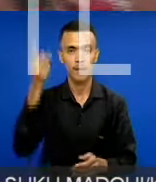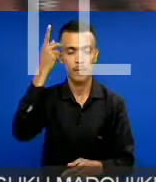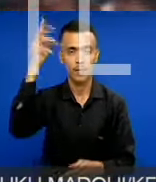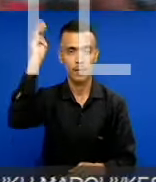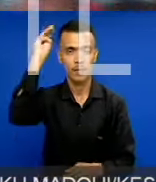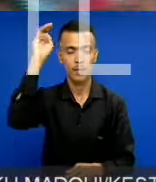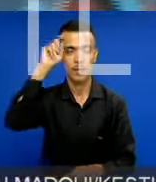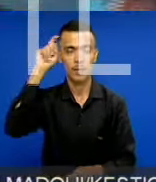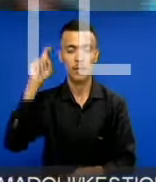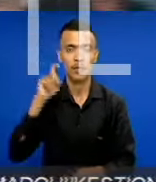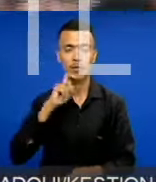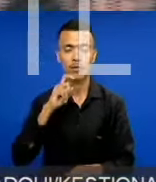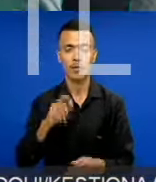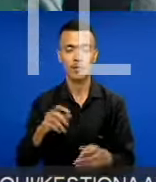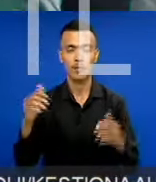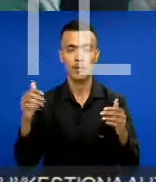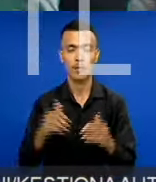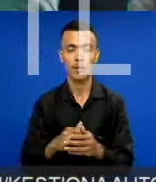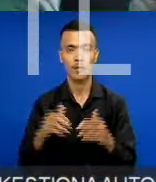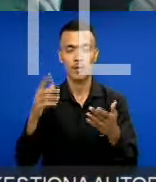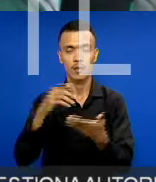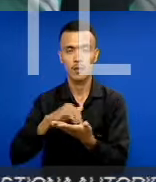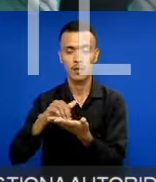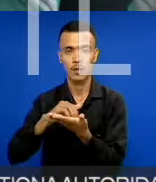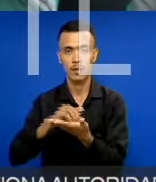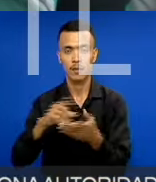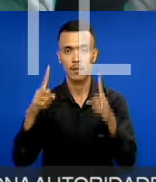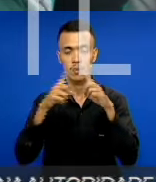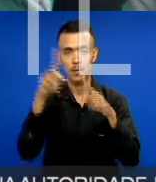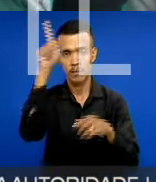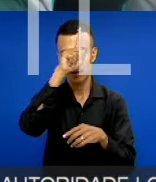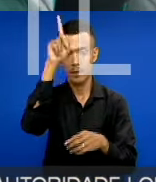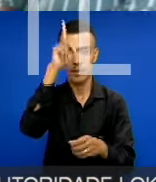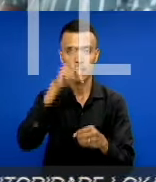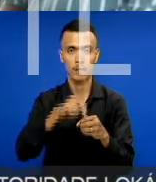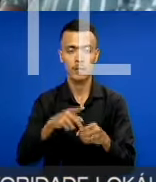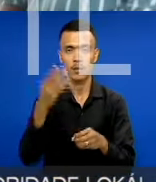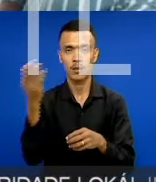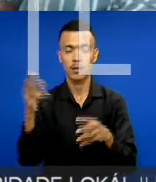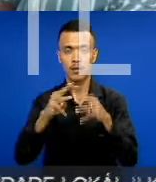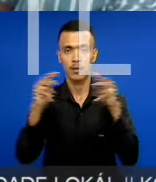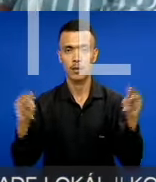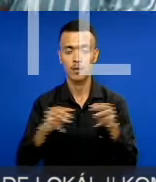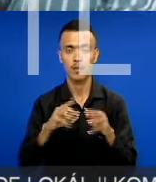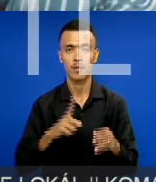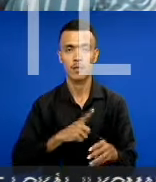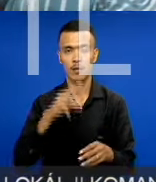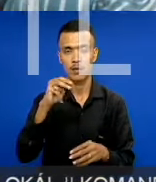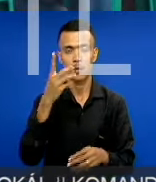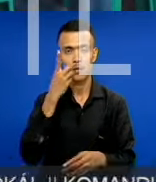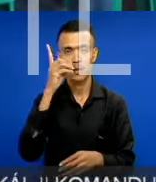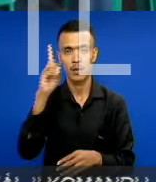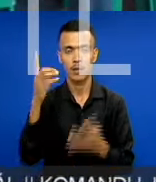Primeiro-ministro Kairala Sanana Guzmán durante emite licença prospeção no pesquisa minerais ba metálicos e a município Lautem declara. To